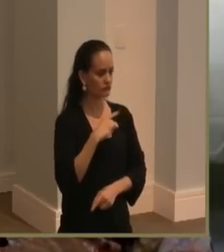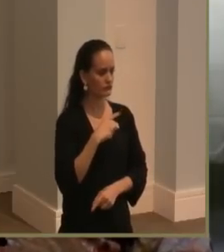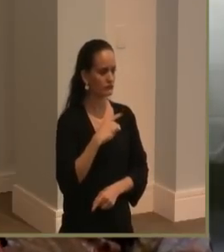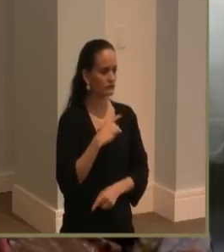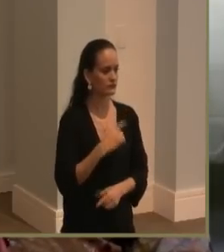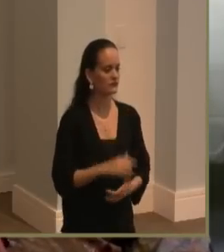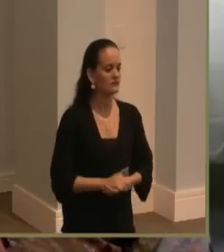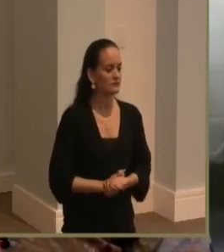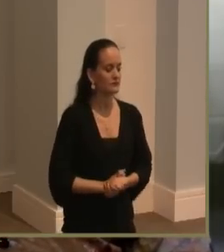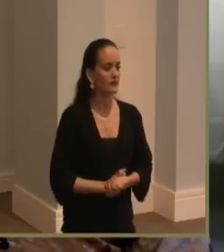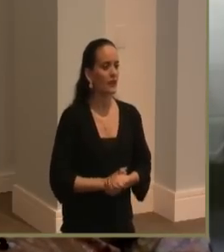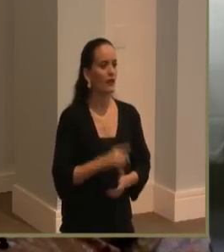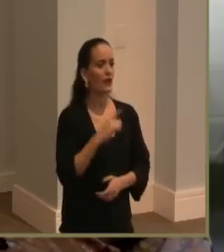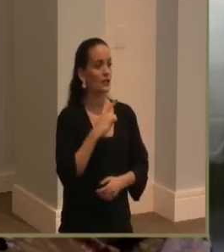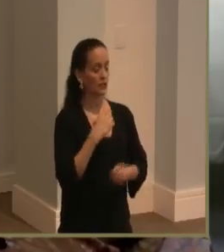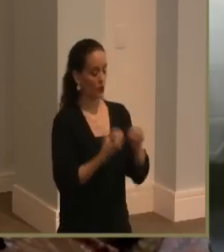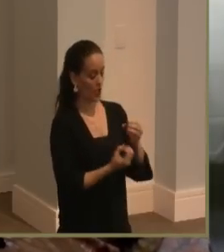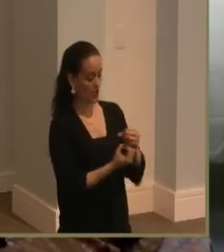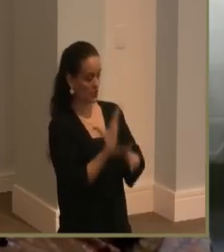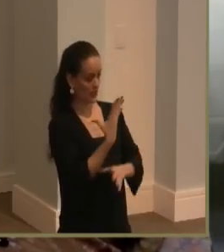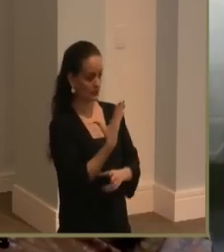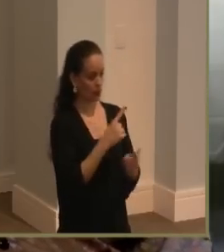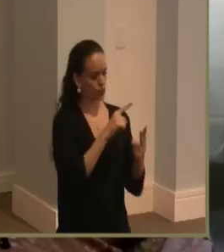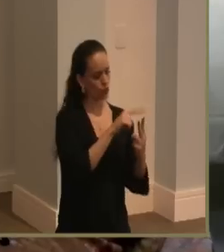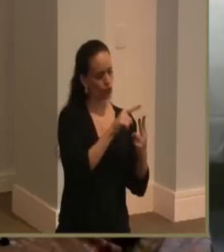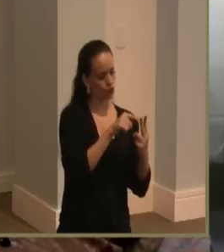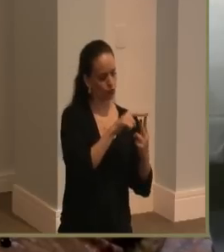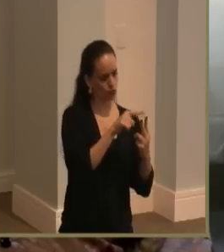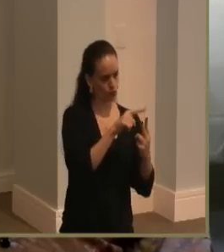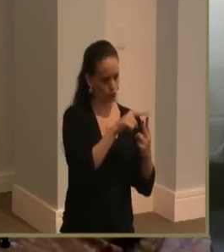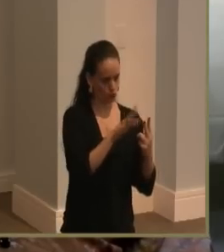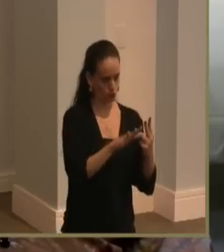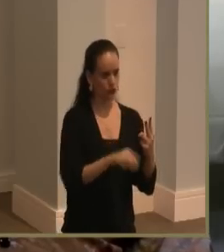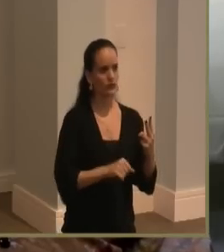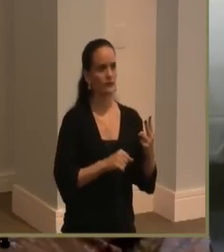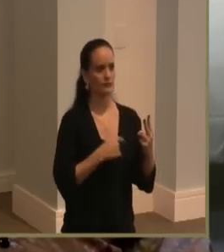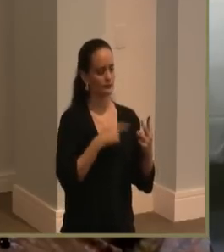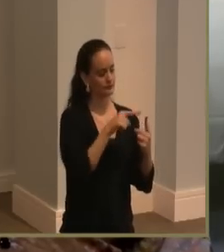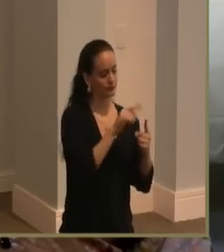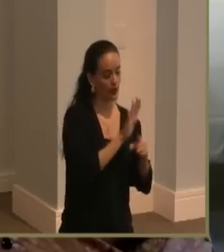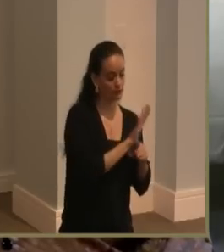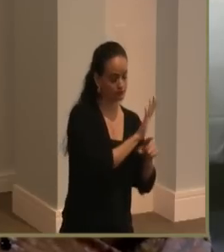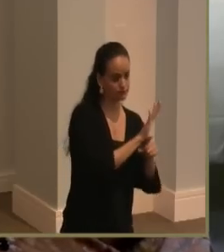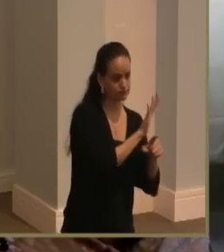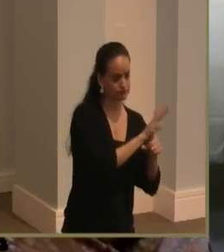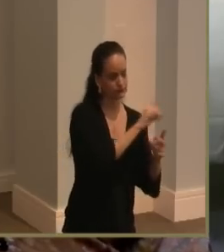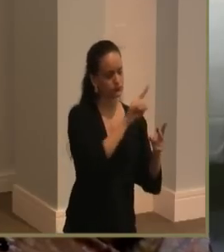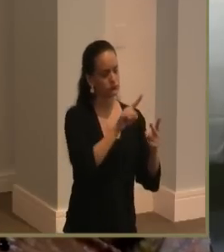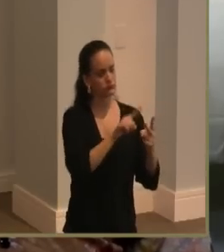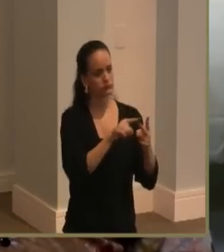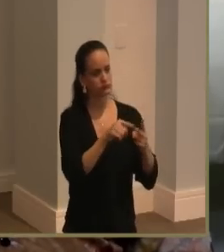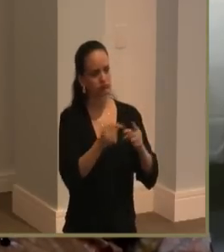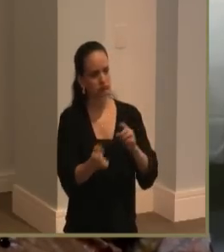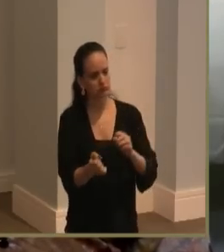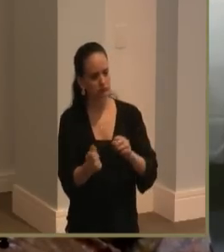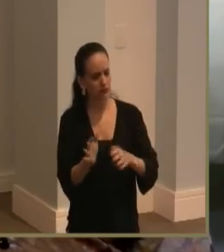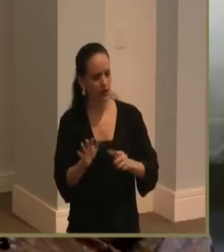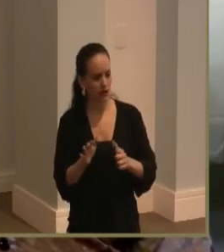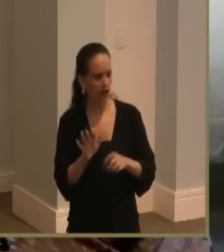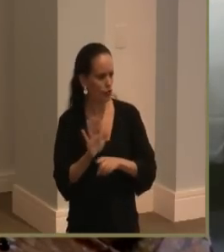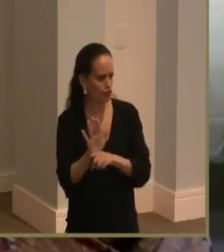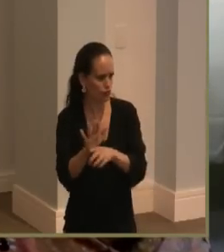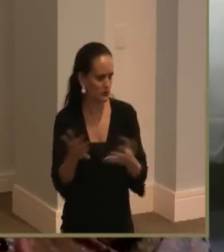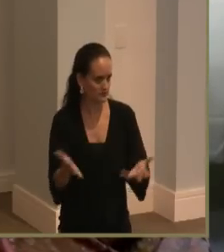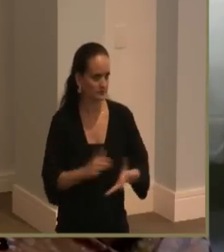1962, com a criação de duas comissões na época, Comissão de Assistência Social e a Comissão de Beneficência. Essas comissões